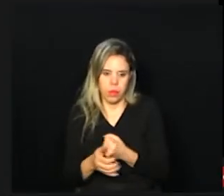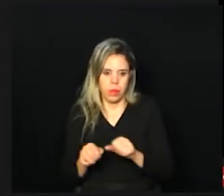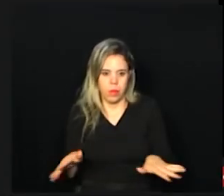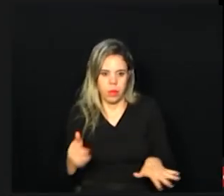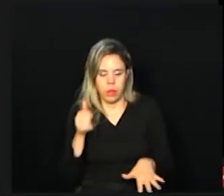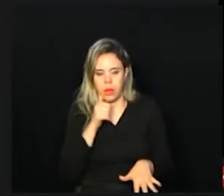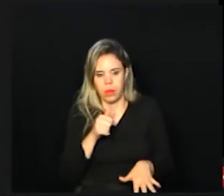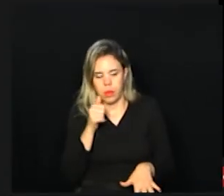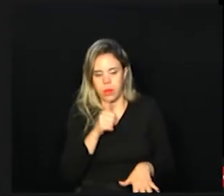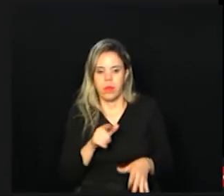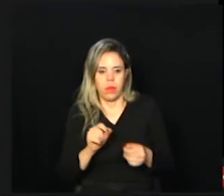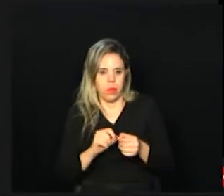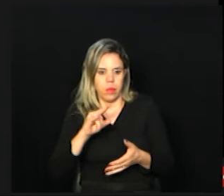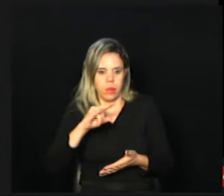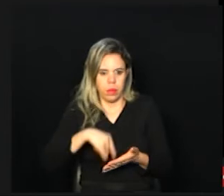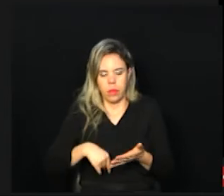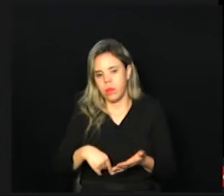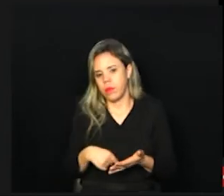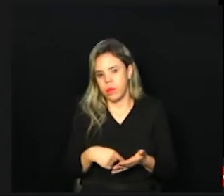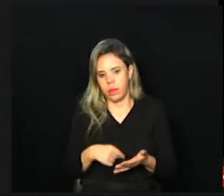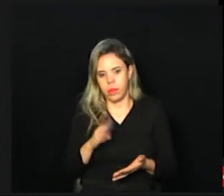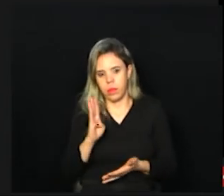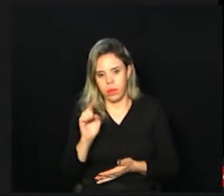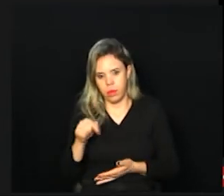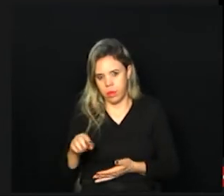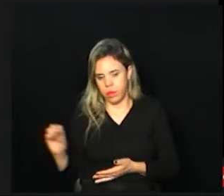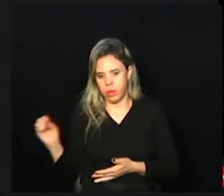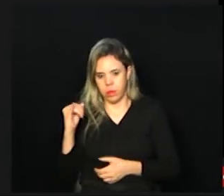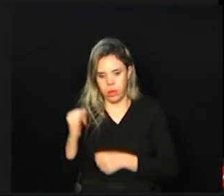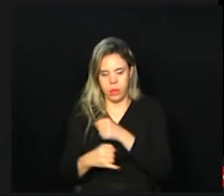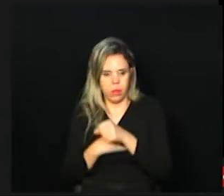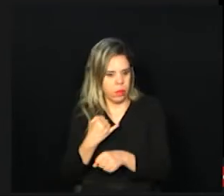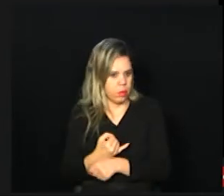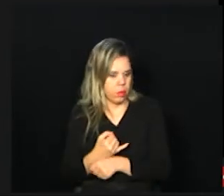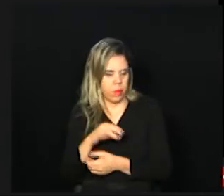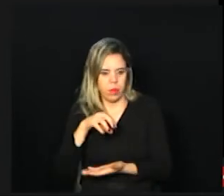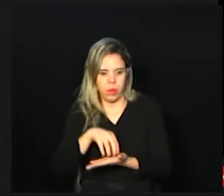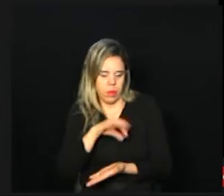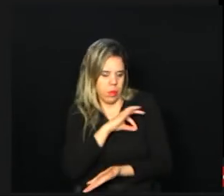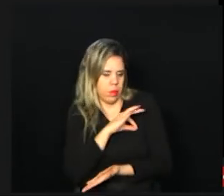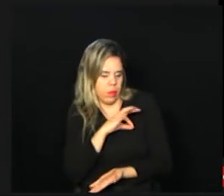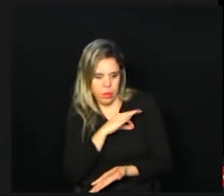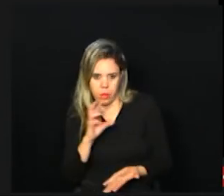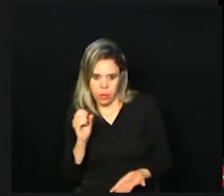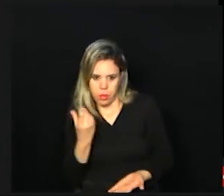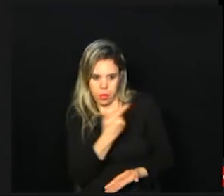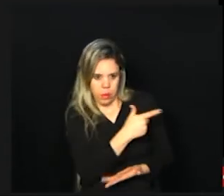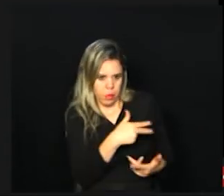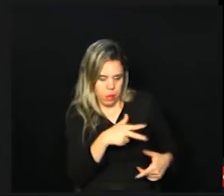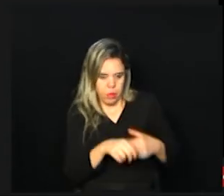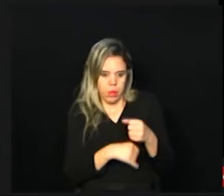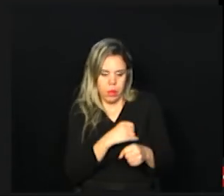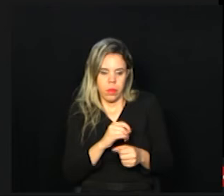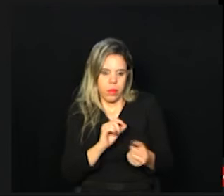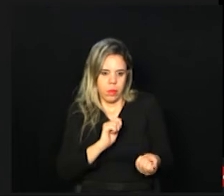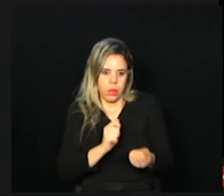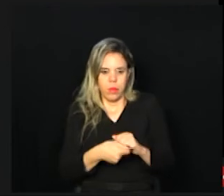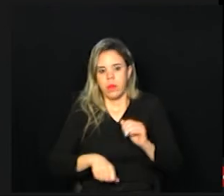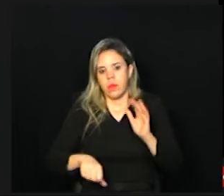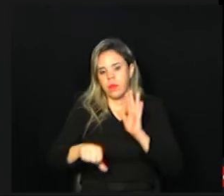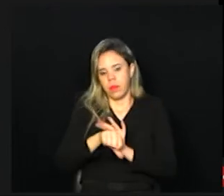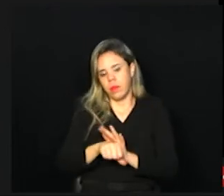mulher consegue fazer boletim de ocorrência eletrônico online na delegacia. Outras atualizações, o crime de